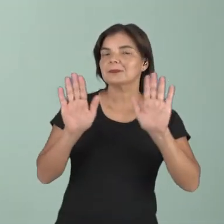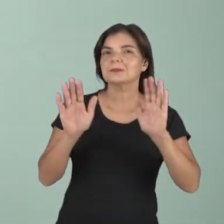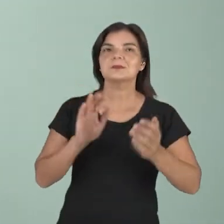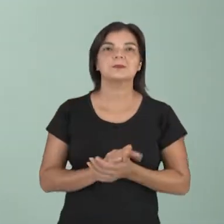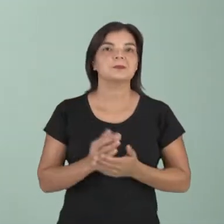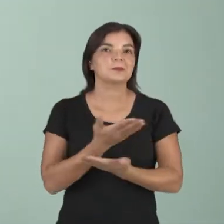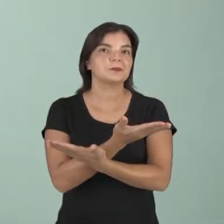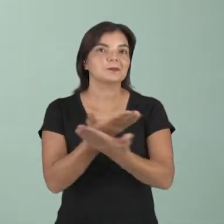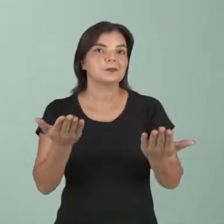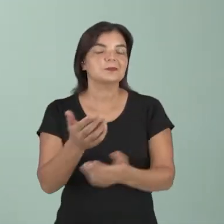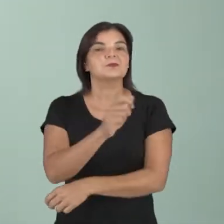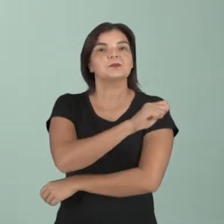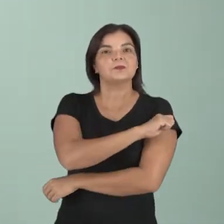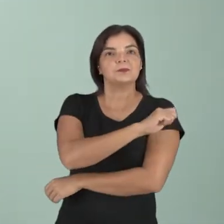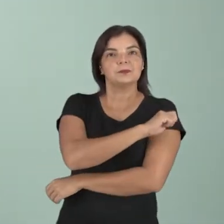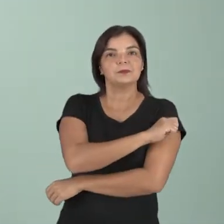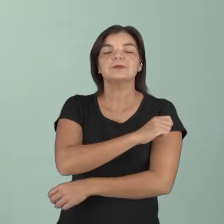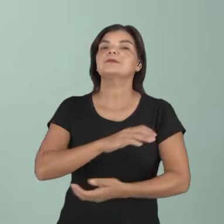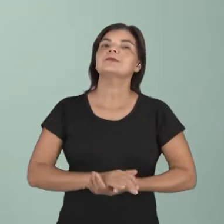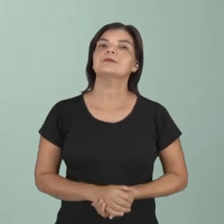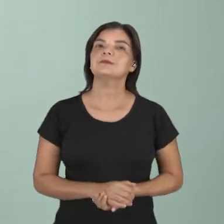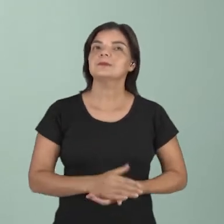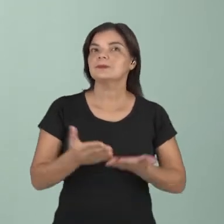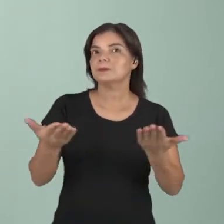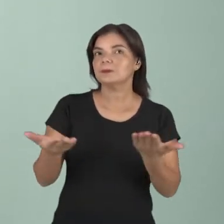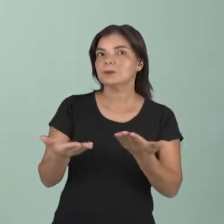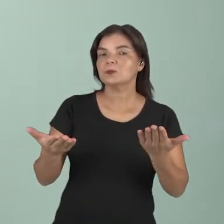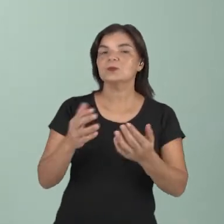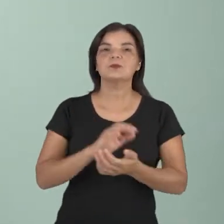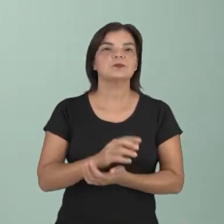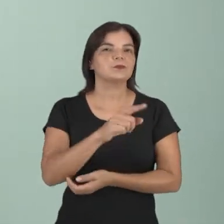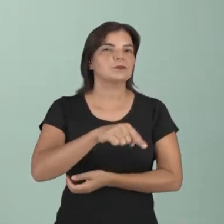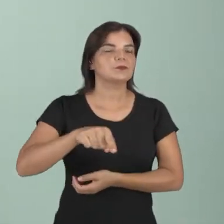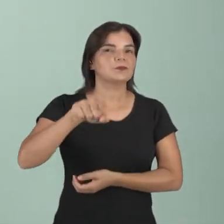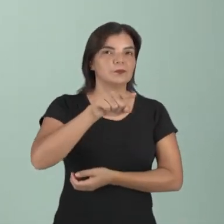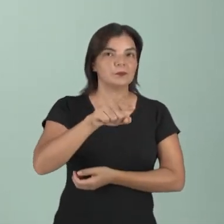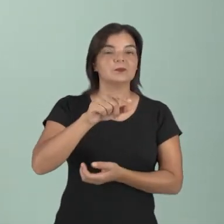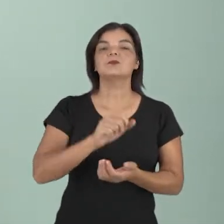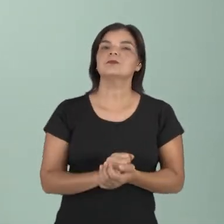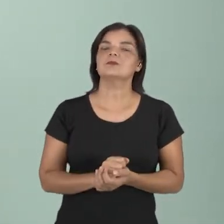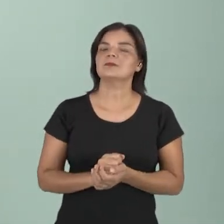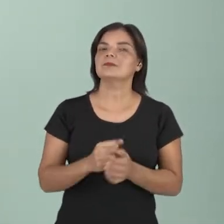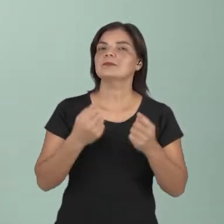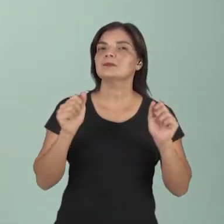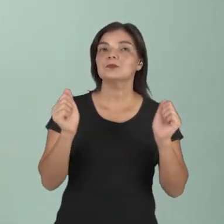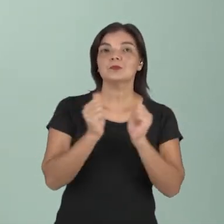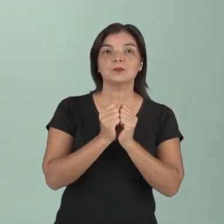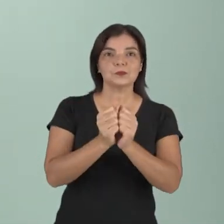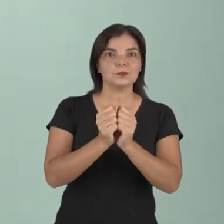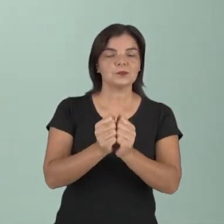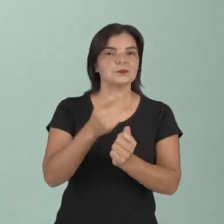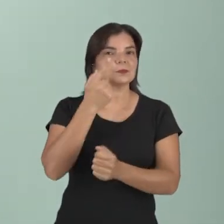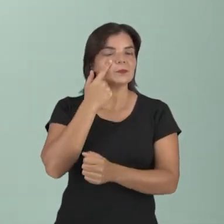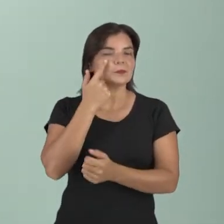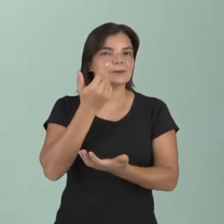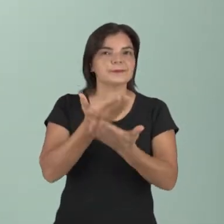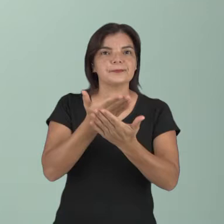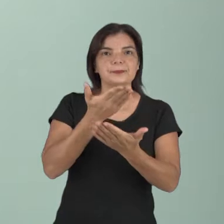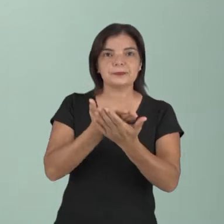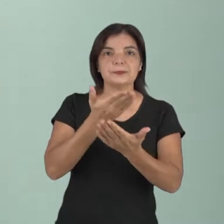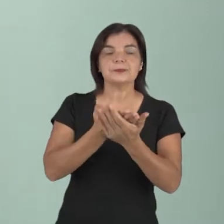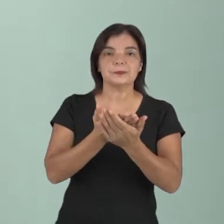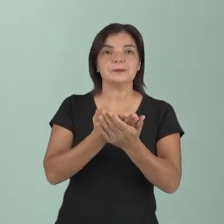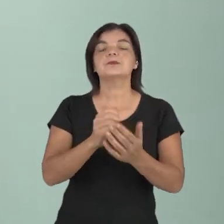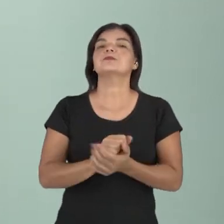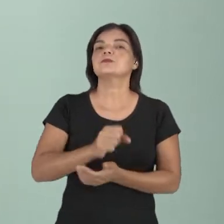Olá a todos os alunos e alunas. A partir de agora, você começa a acompanhar a videoaula do seu